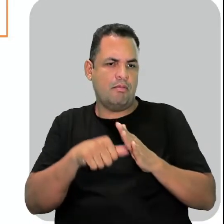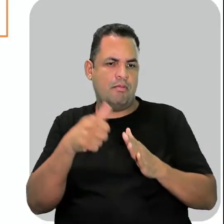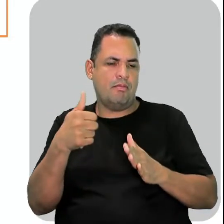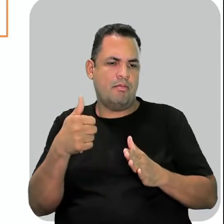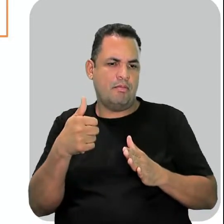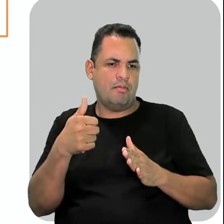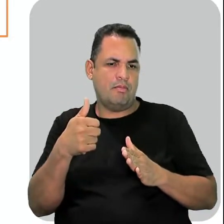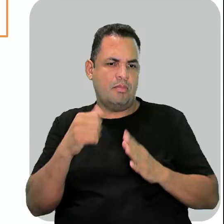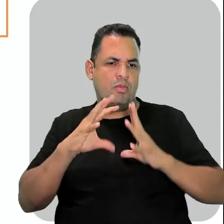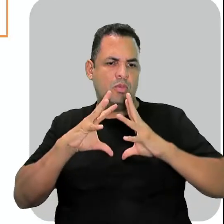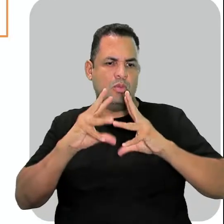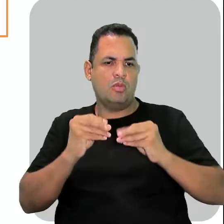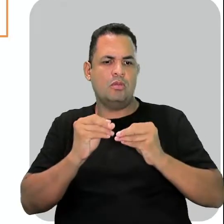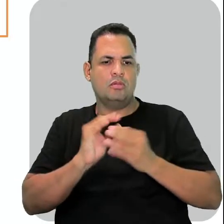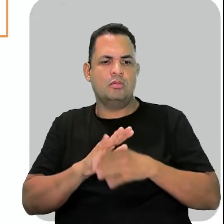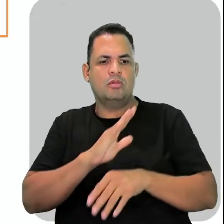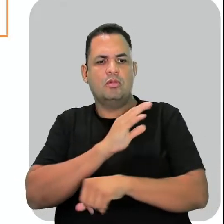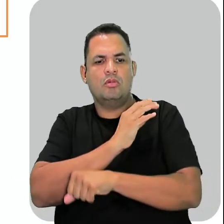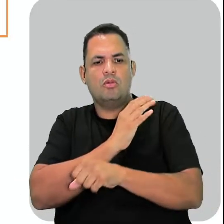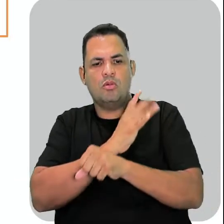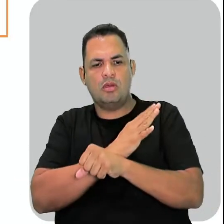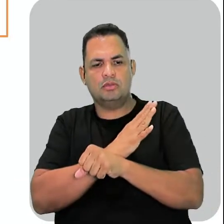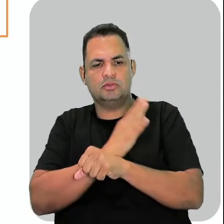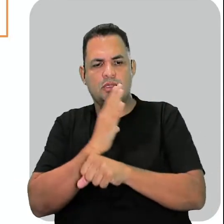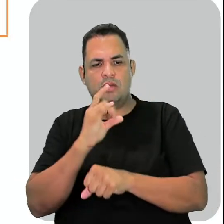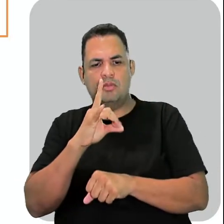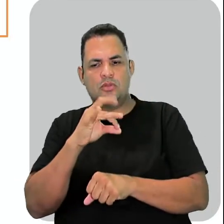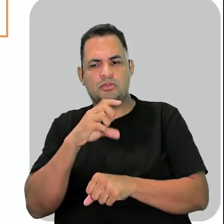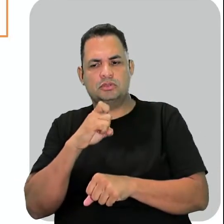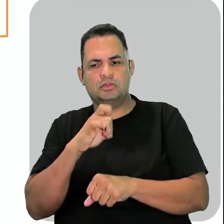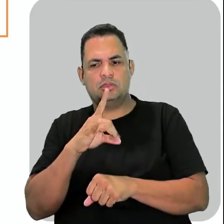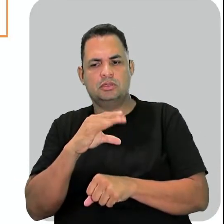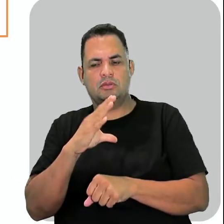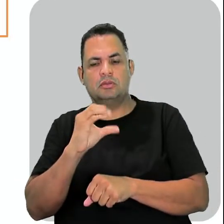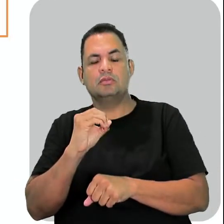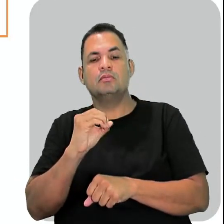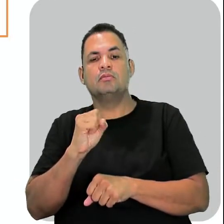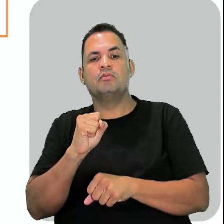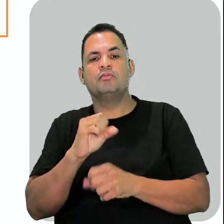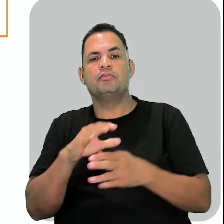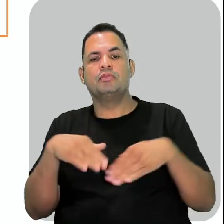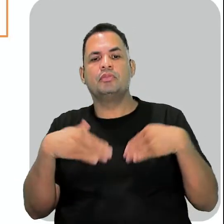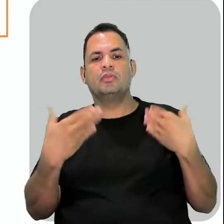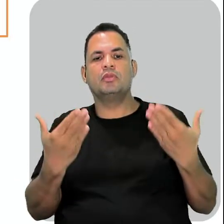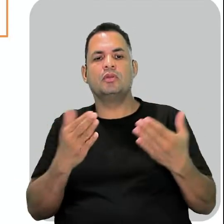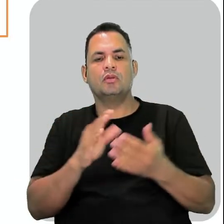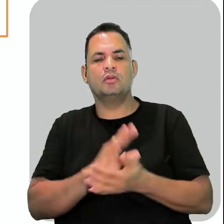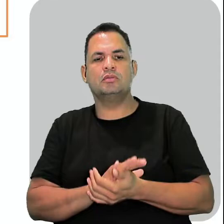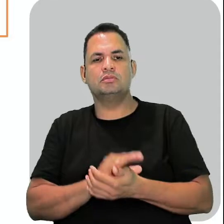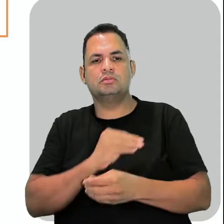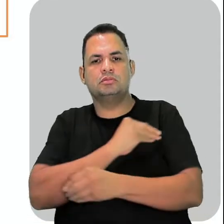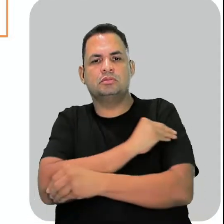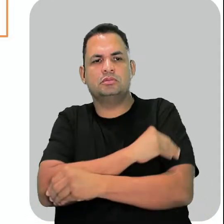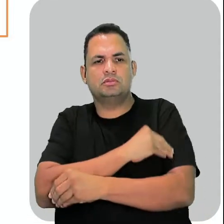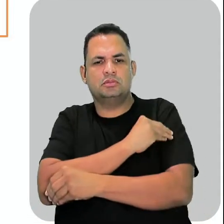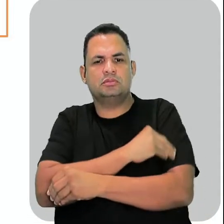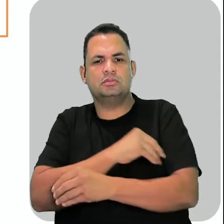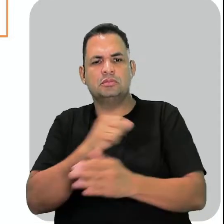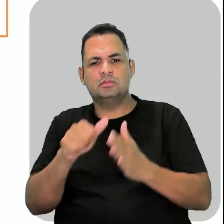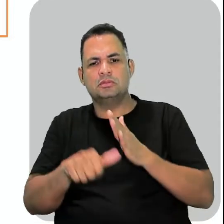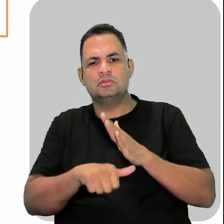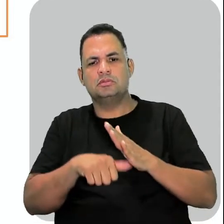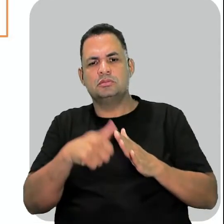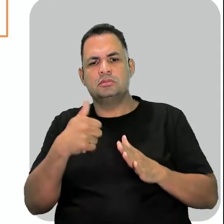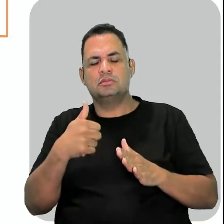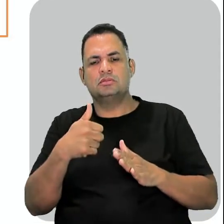oxidação total, eu formo um ácido carboxílico. Quando o nosso álcool for secundário, ele vai